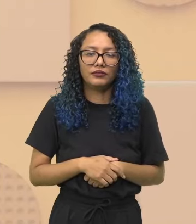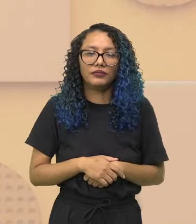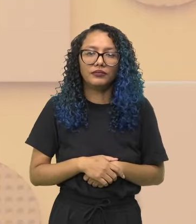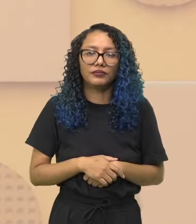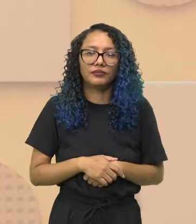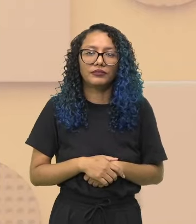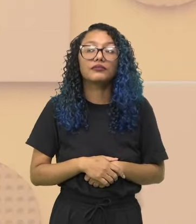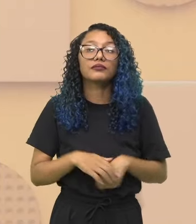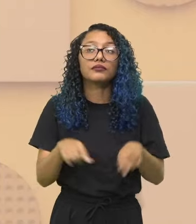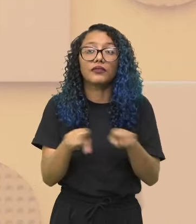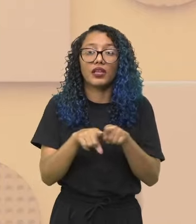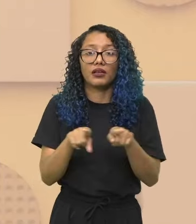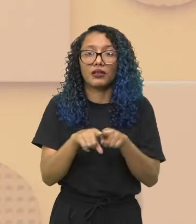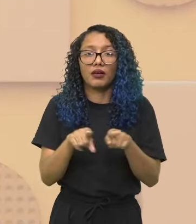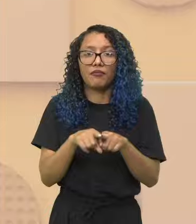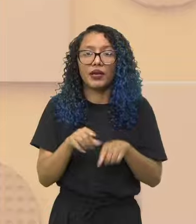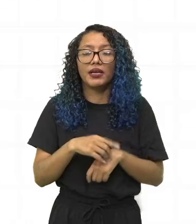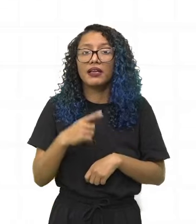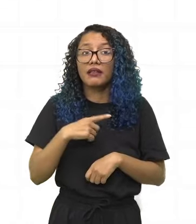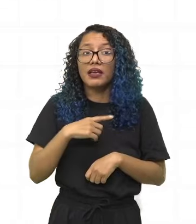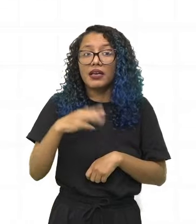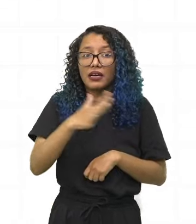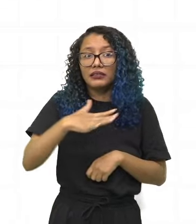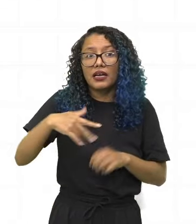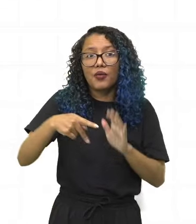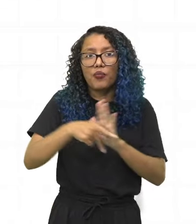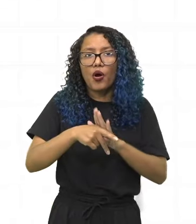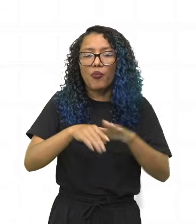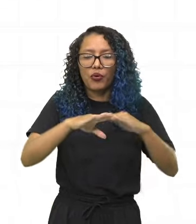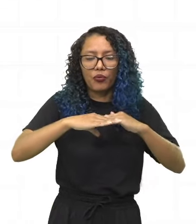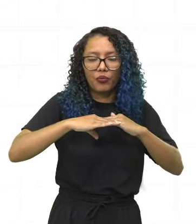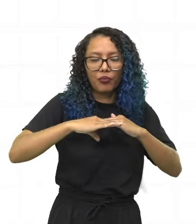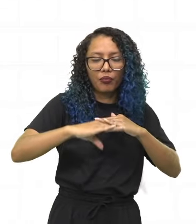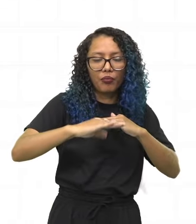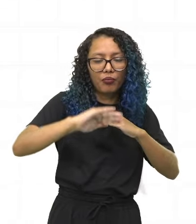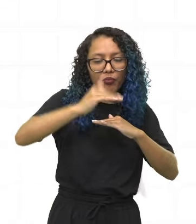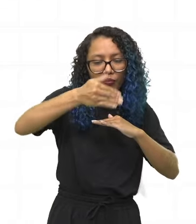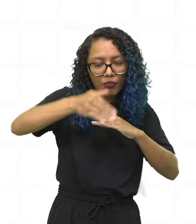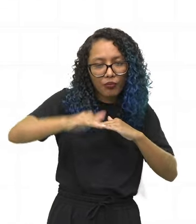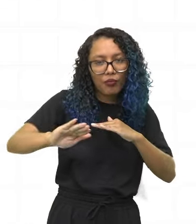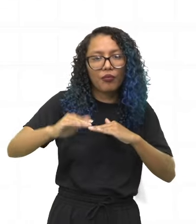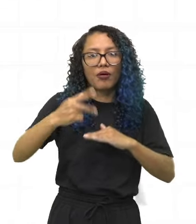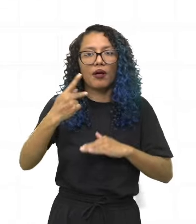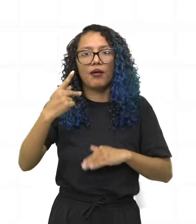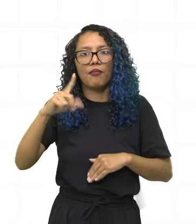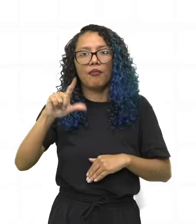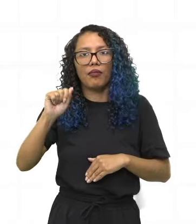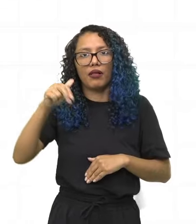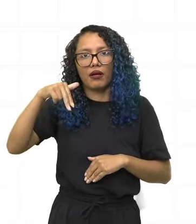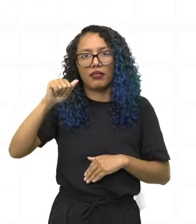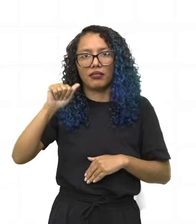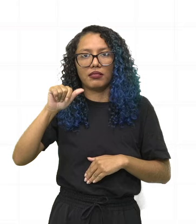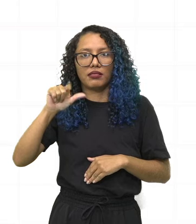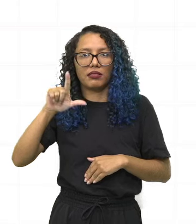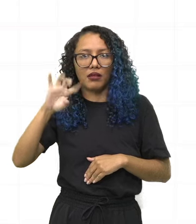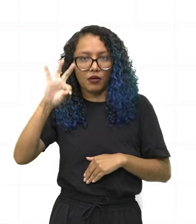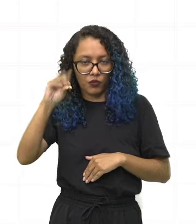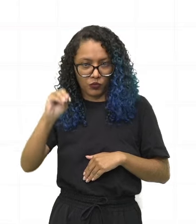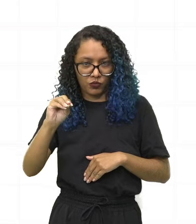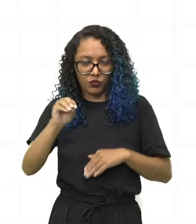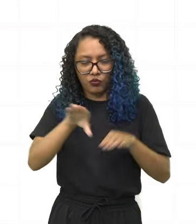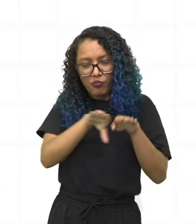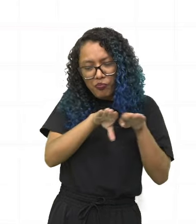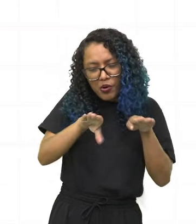destaque as regiões de Planalto. Então, vamos observar que essas áreas de Planalto, onde a gente vai ter